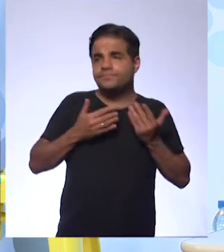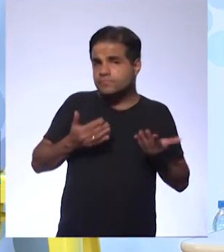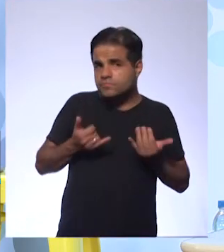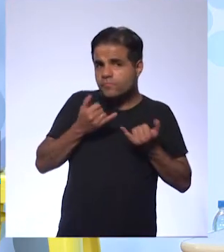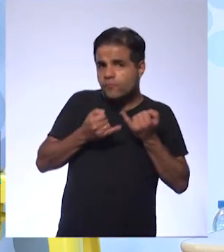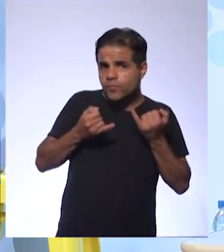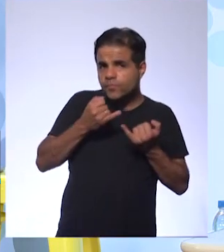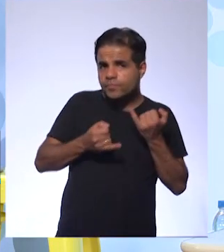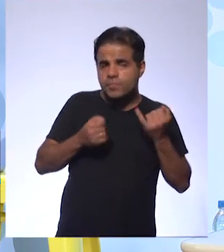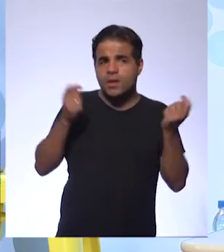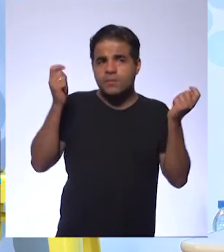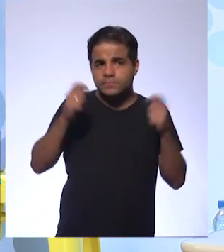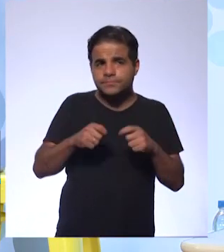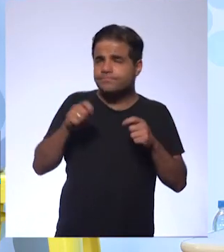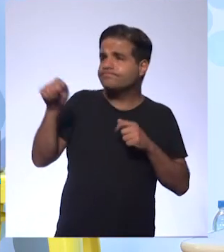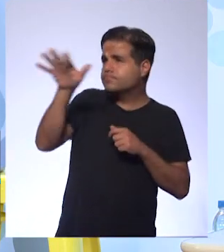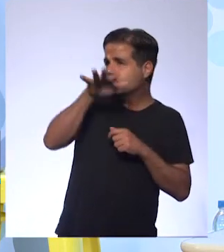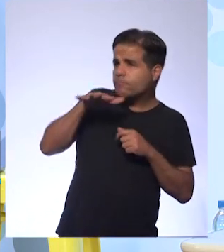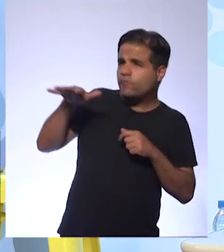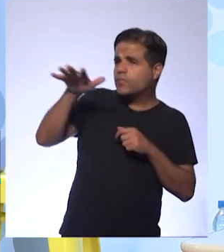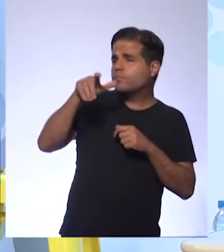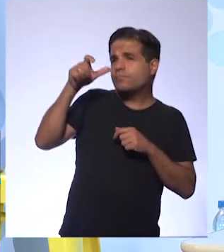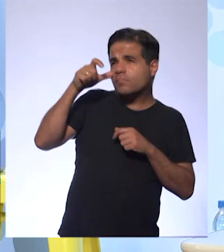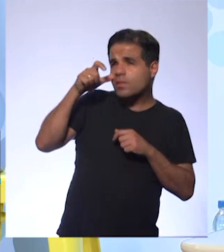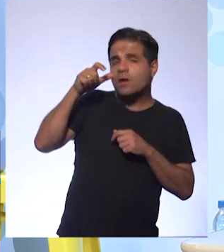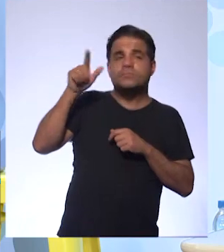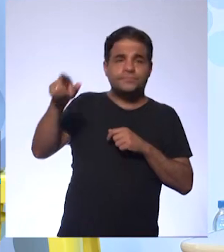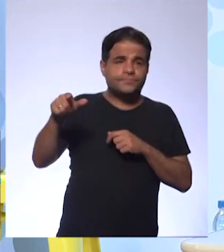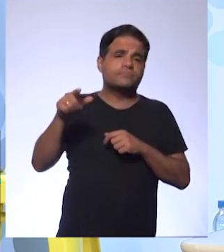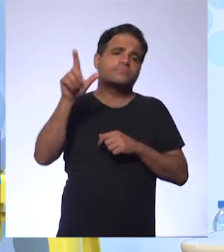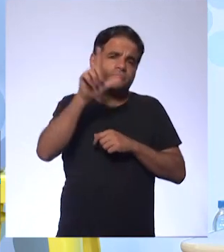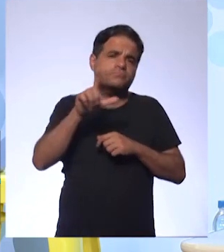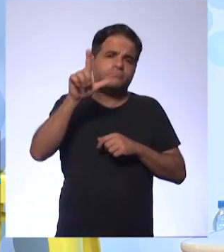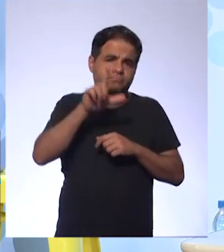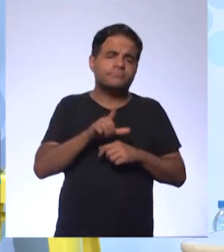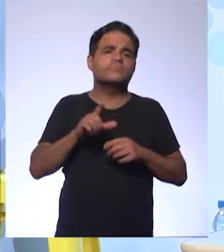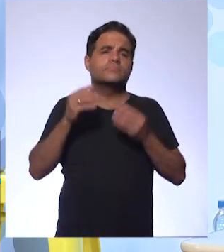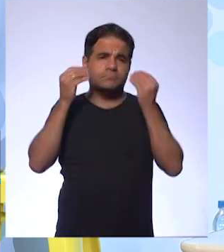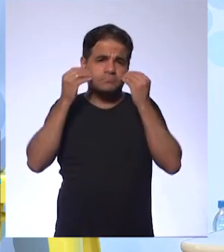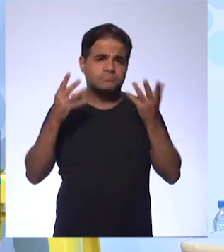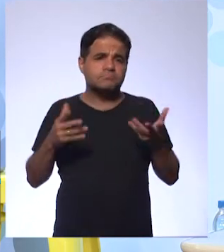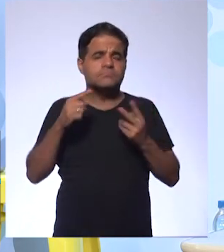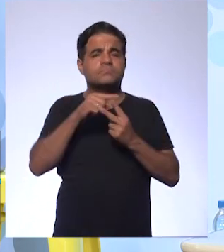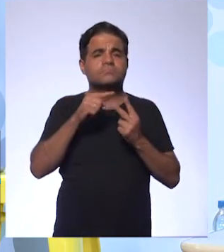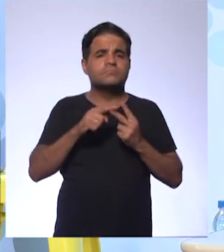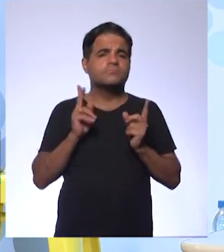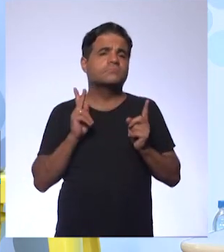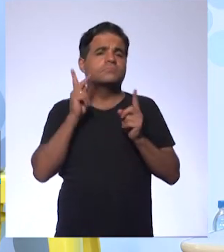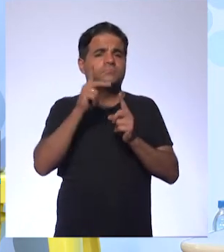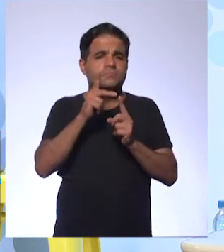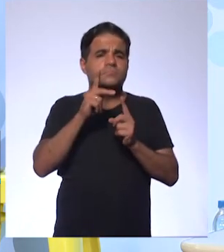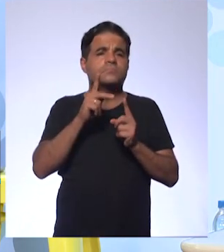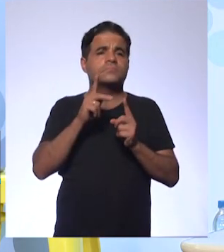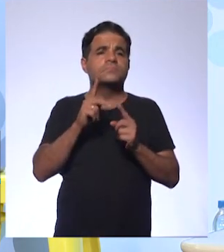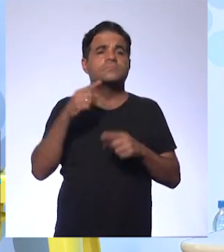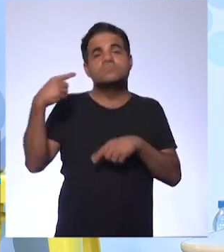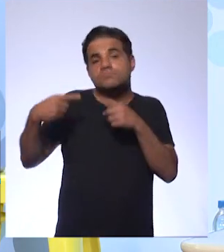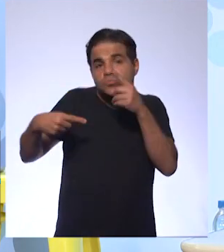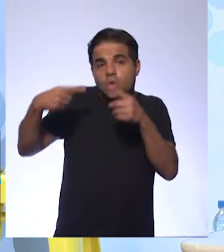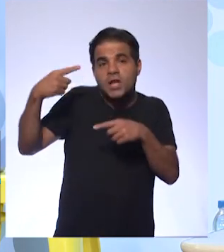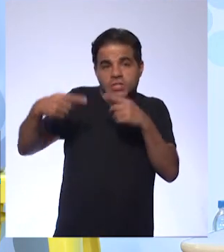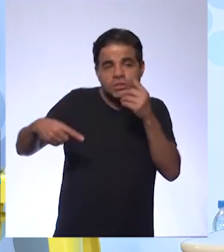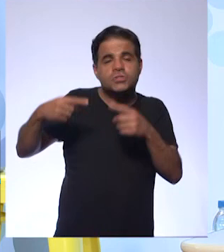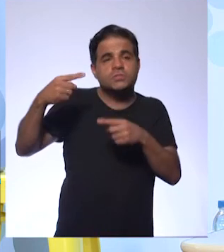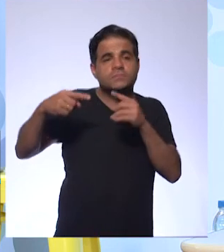semelhança pelo ambiente aqui, claro, é o óbvio, estão retratando duas figuras políticas,